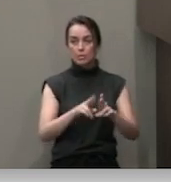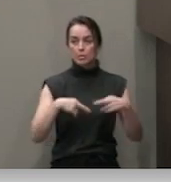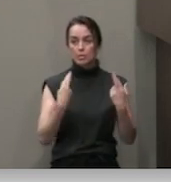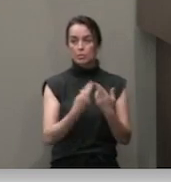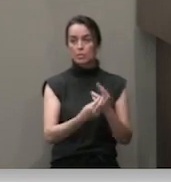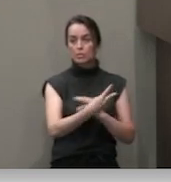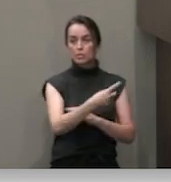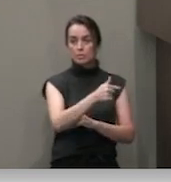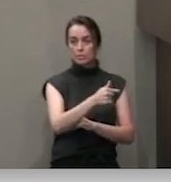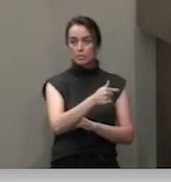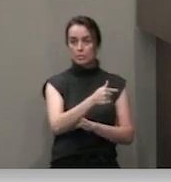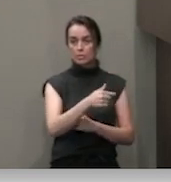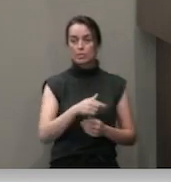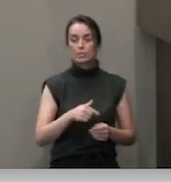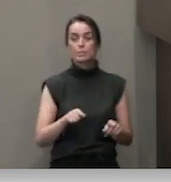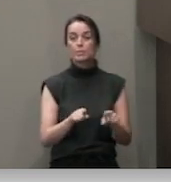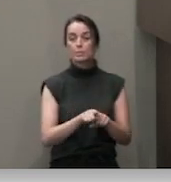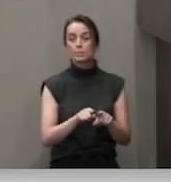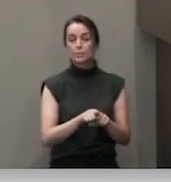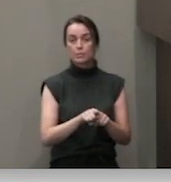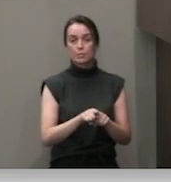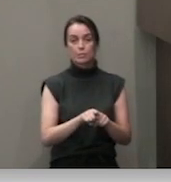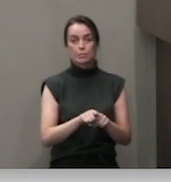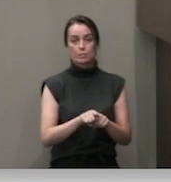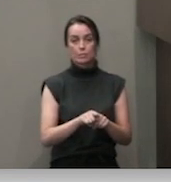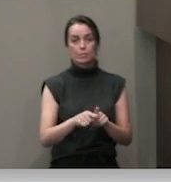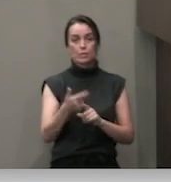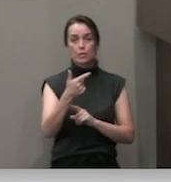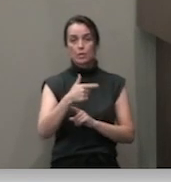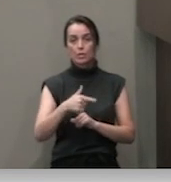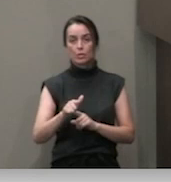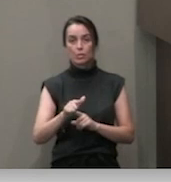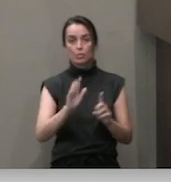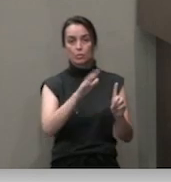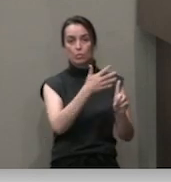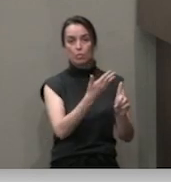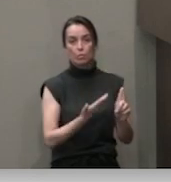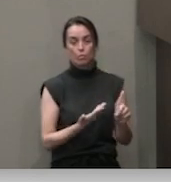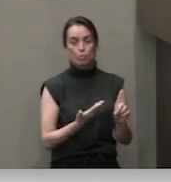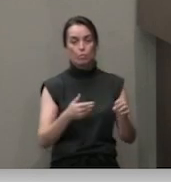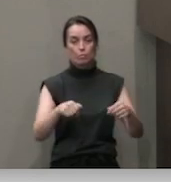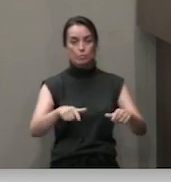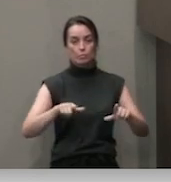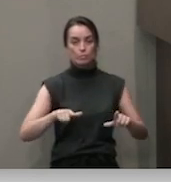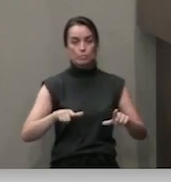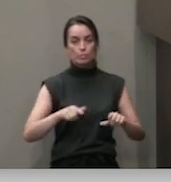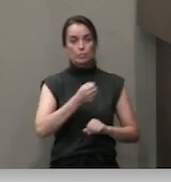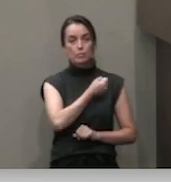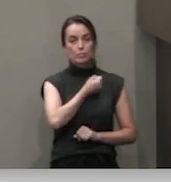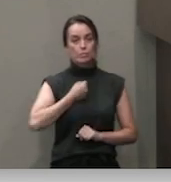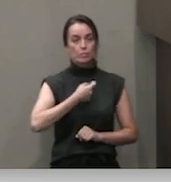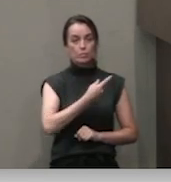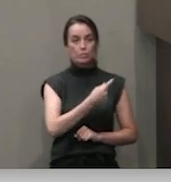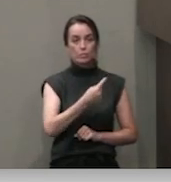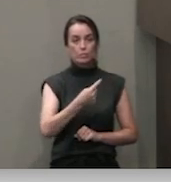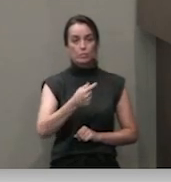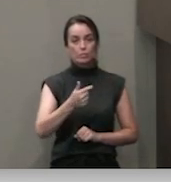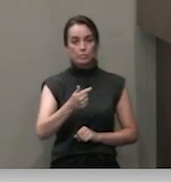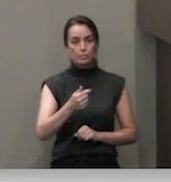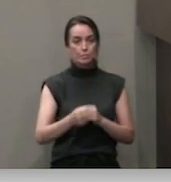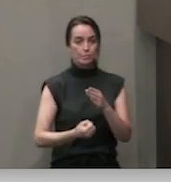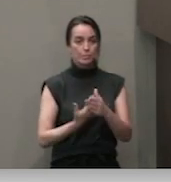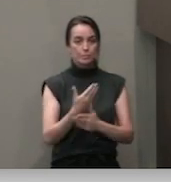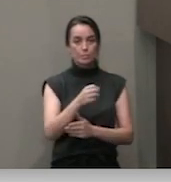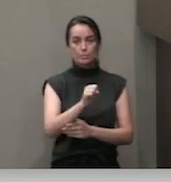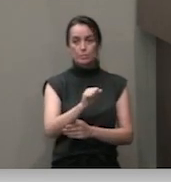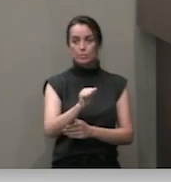27 e o requerimento de concessão de extinção honra ao mérito também número 117 de autoria do vereador saú